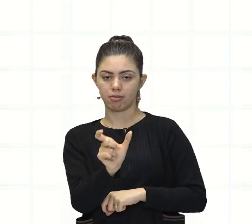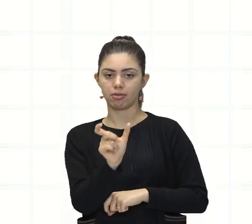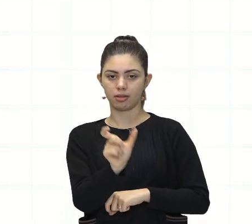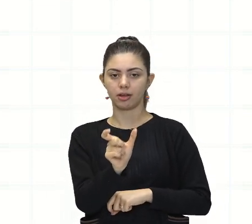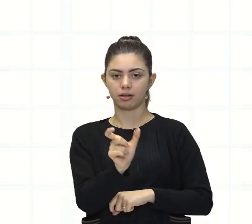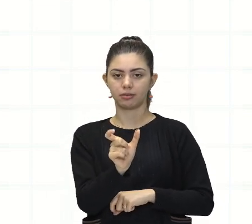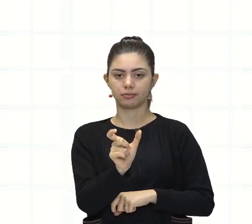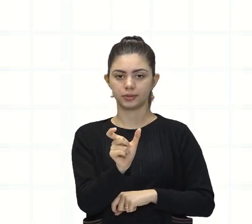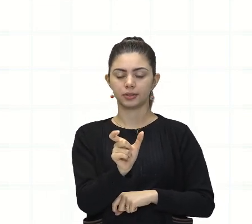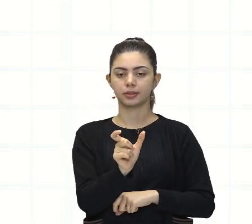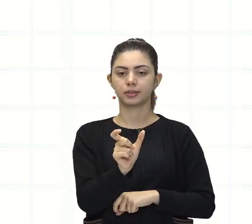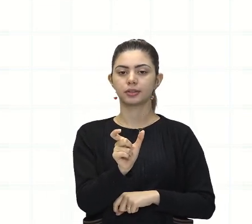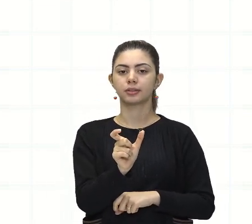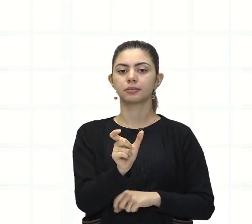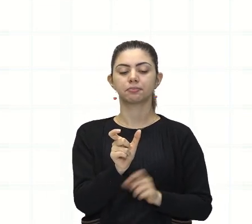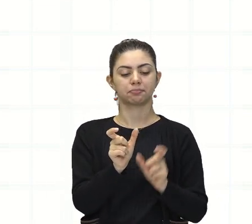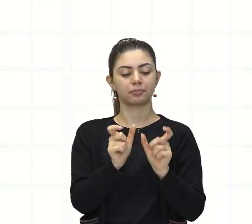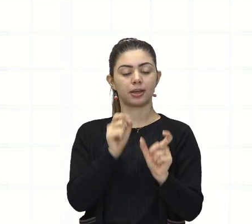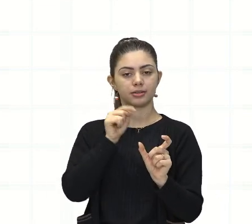palavra que se